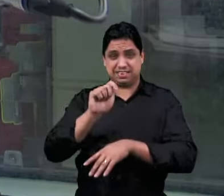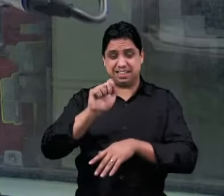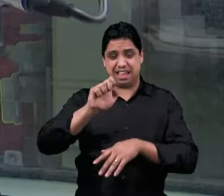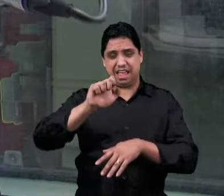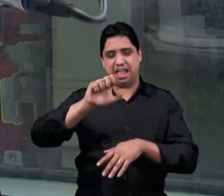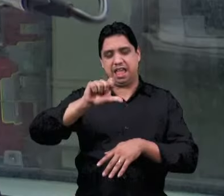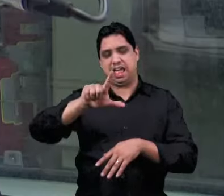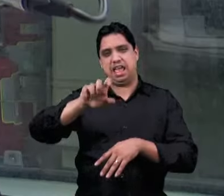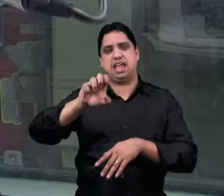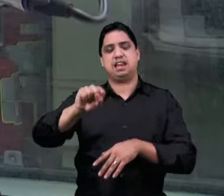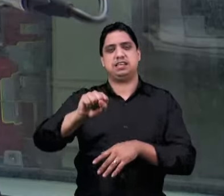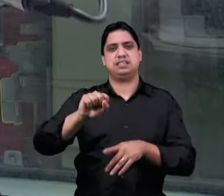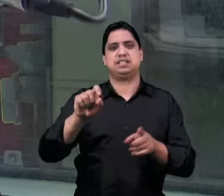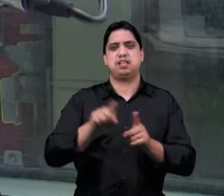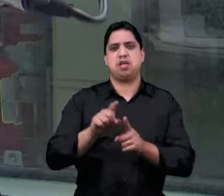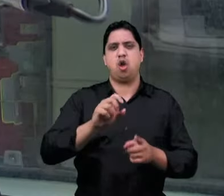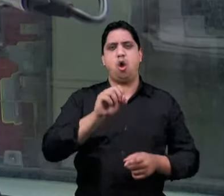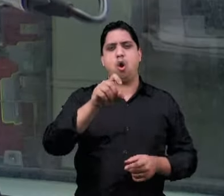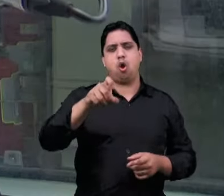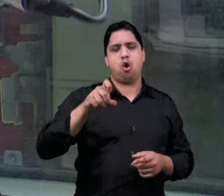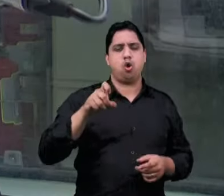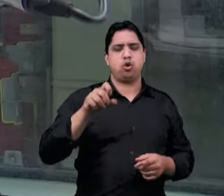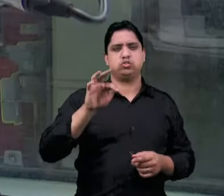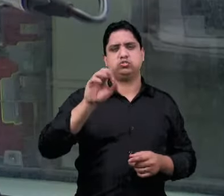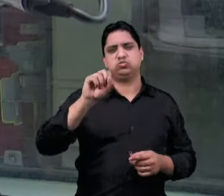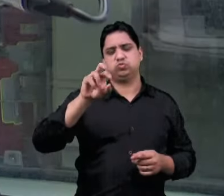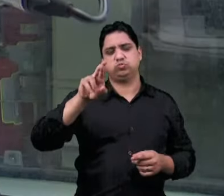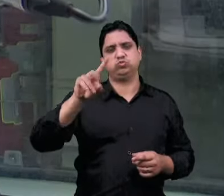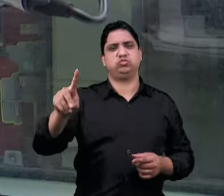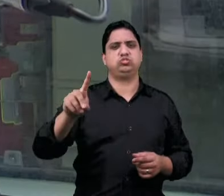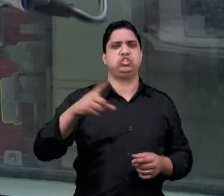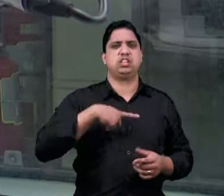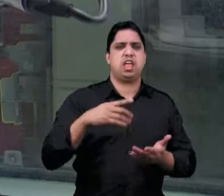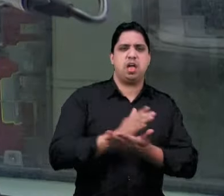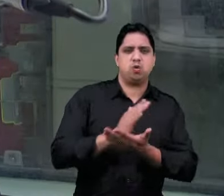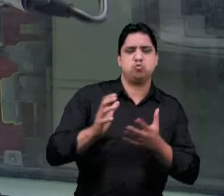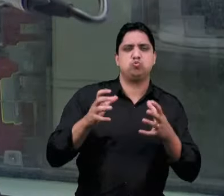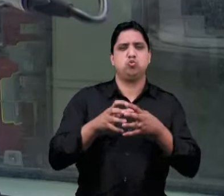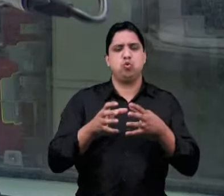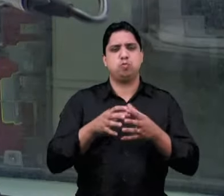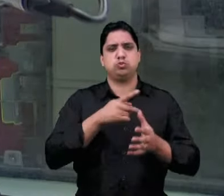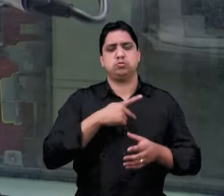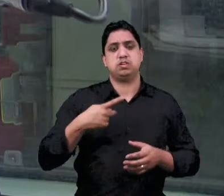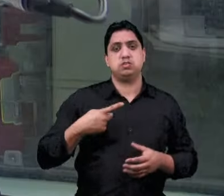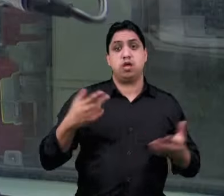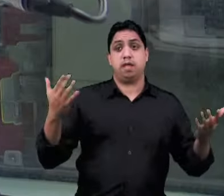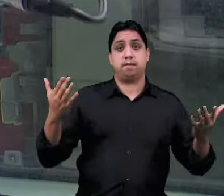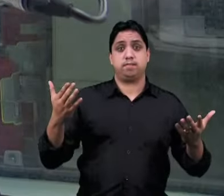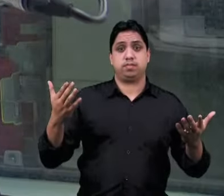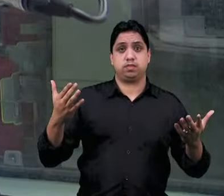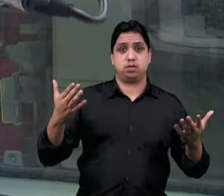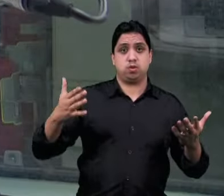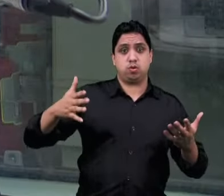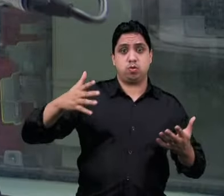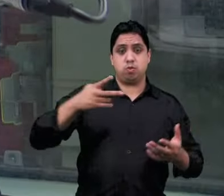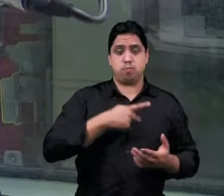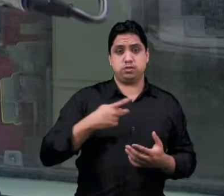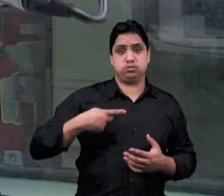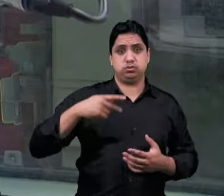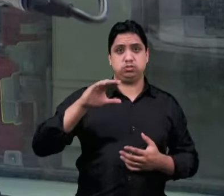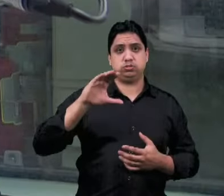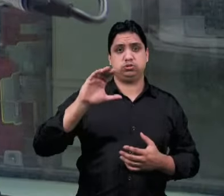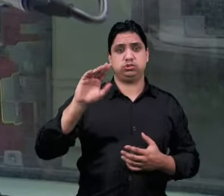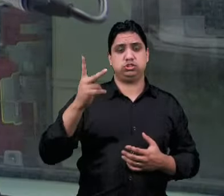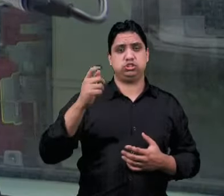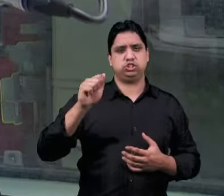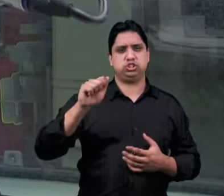Oxford. Também lá tem algum grupo de pastores, o pastor Charles, que agora é o coordenador da